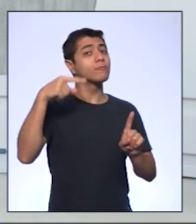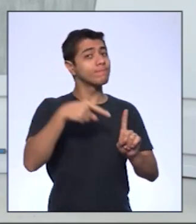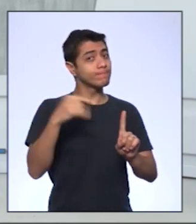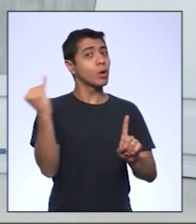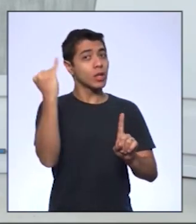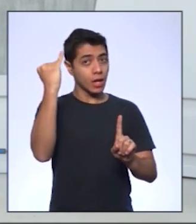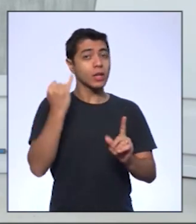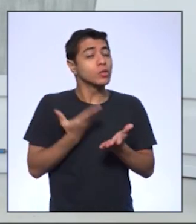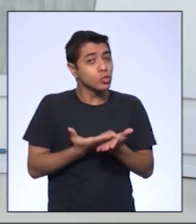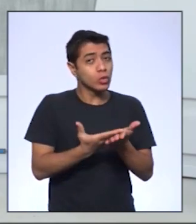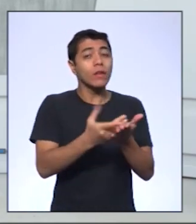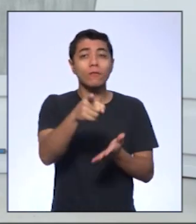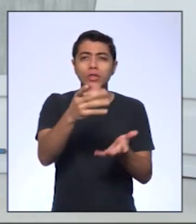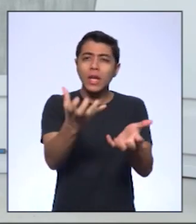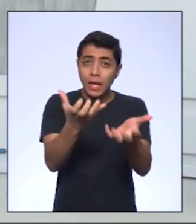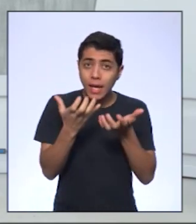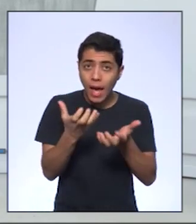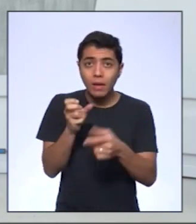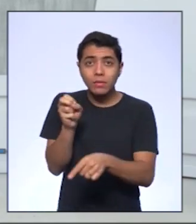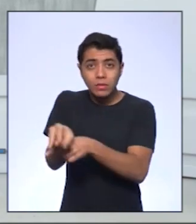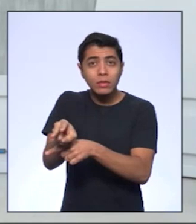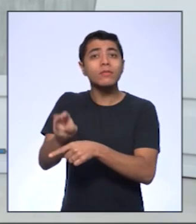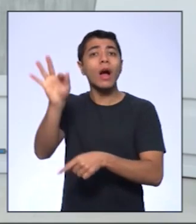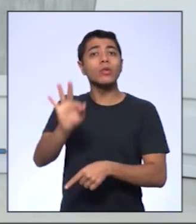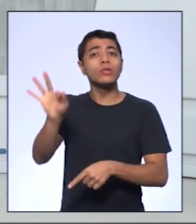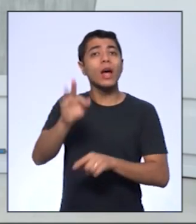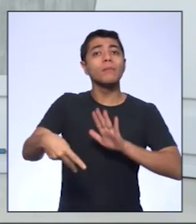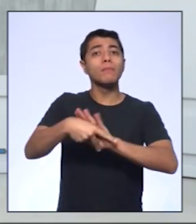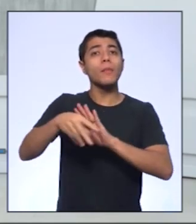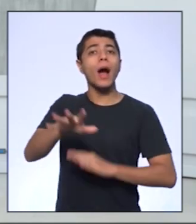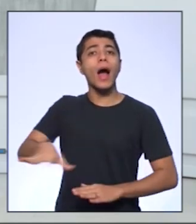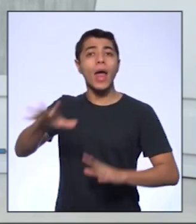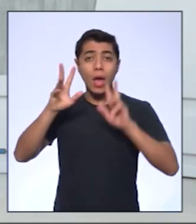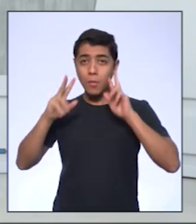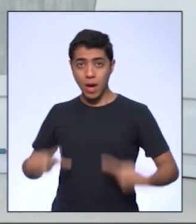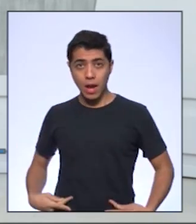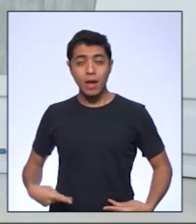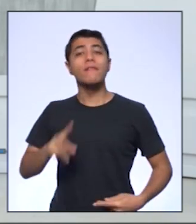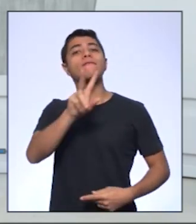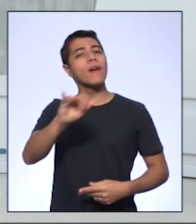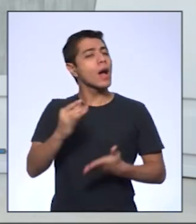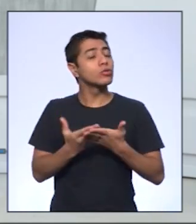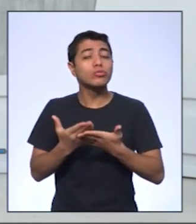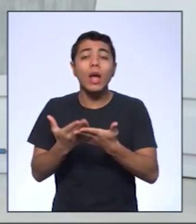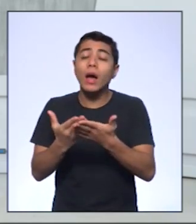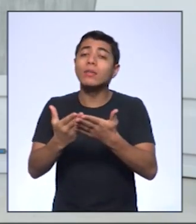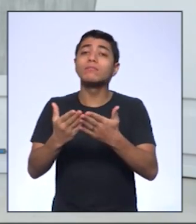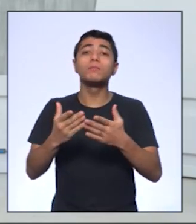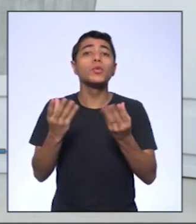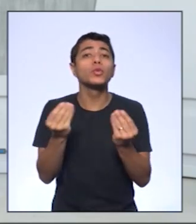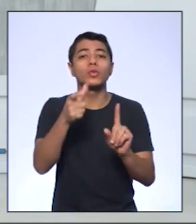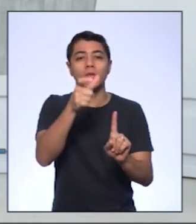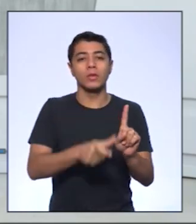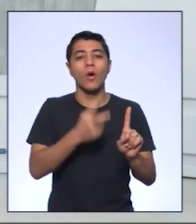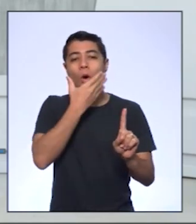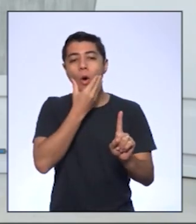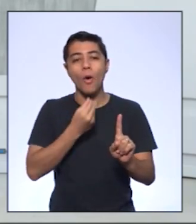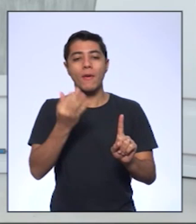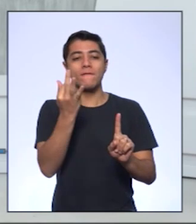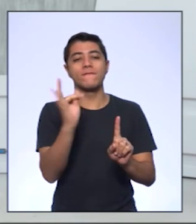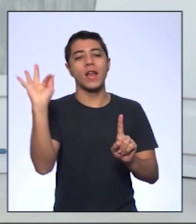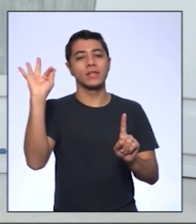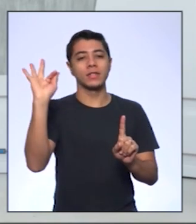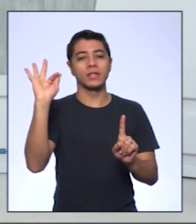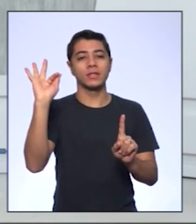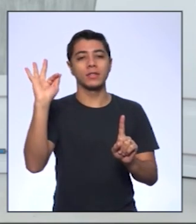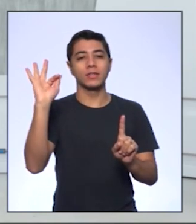vai, né? Você que deseja ir para a área de humanas, você vai estudar muito. É um francês chamado Jacques Le Goff. Jacques Le Goff, talvez um dos maiores medievalistas